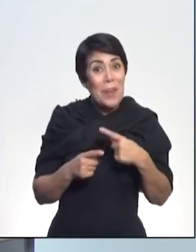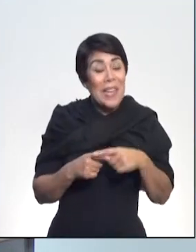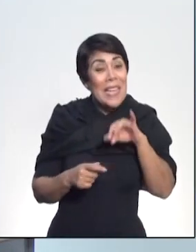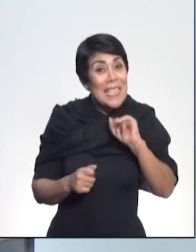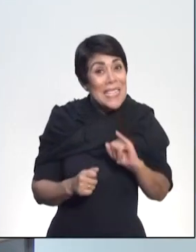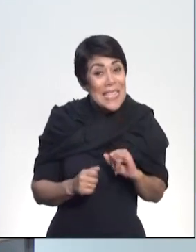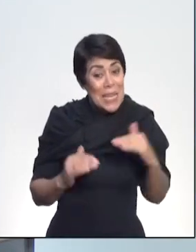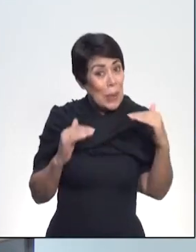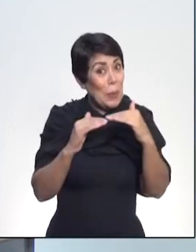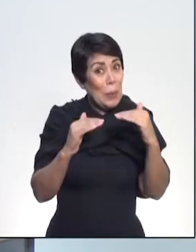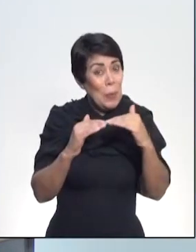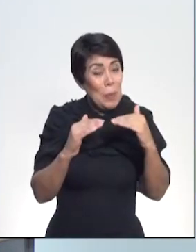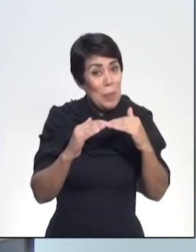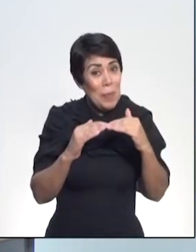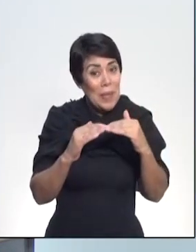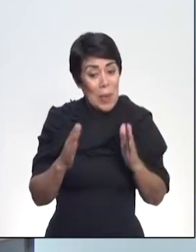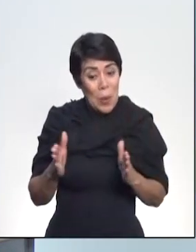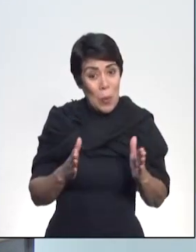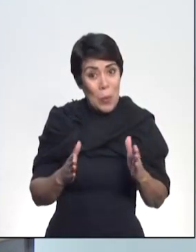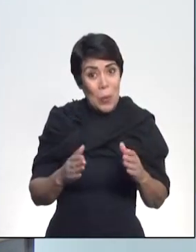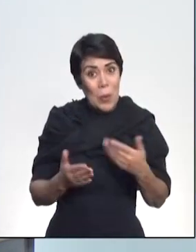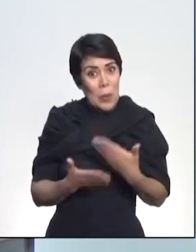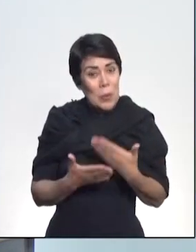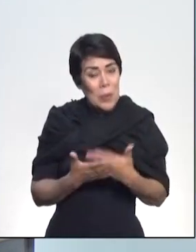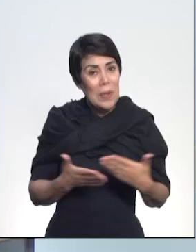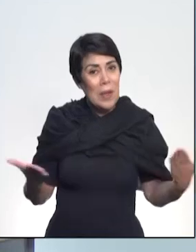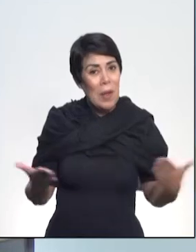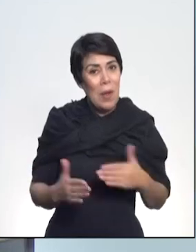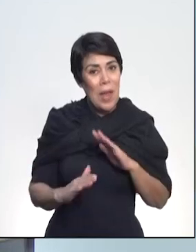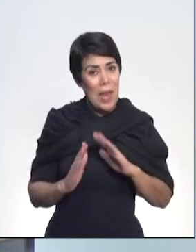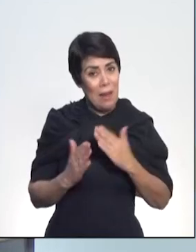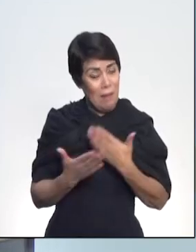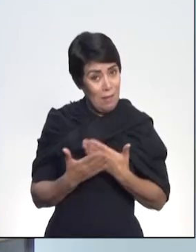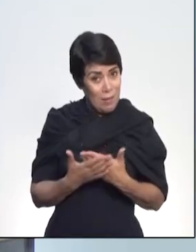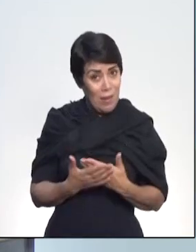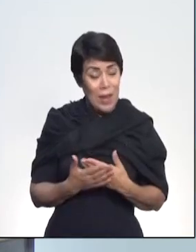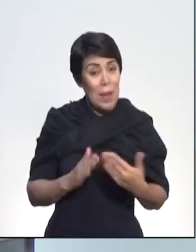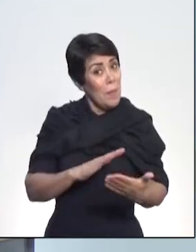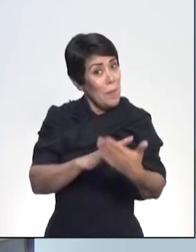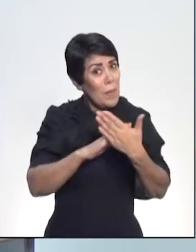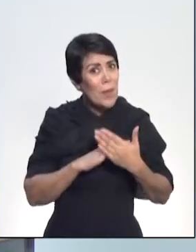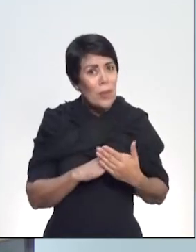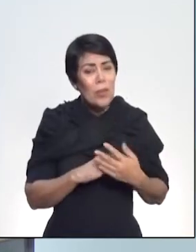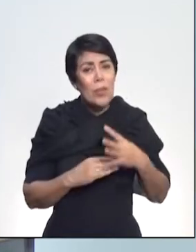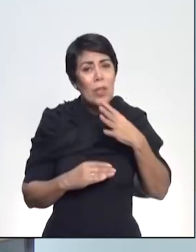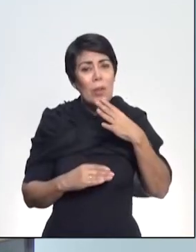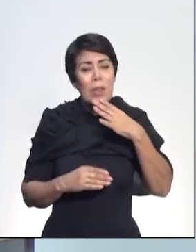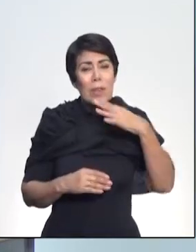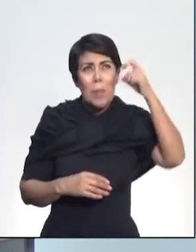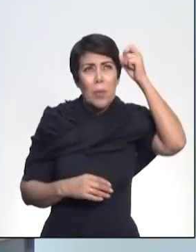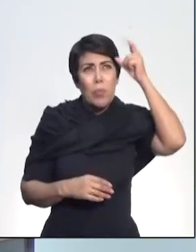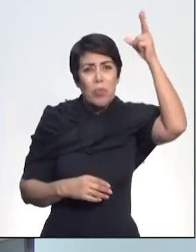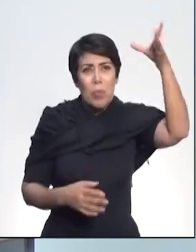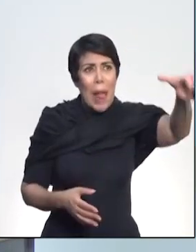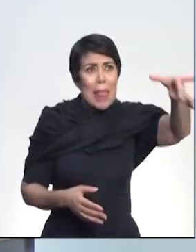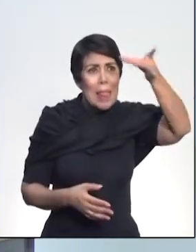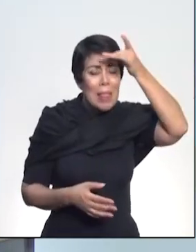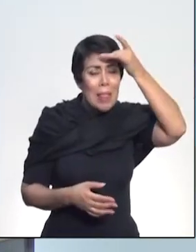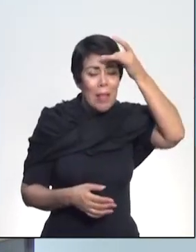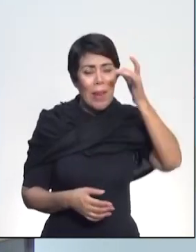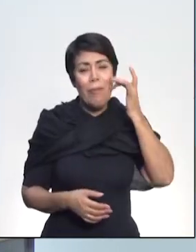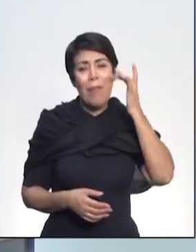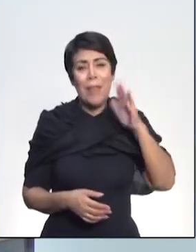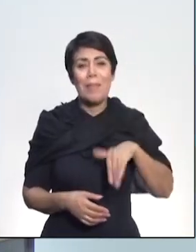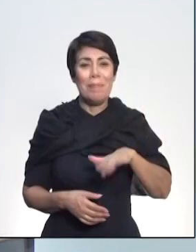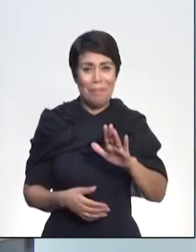aprendendo no bimestre, isso me ajuda a reter aquela informação, aquele conhecimento, a memorizar, né, a